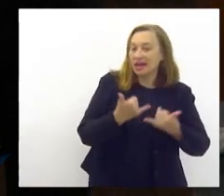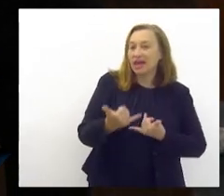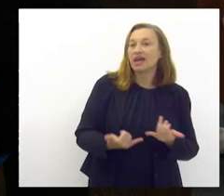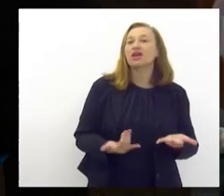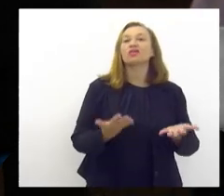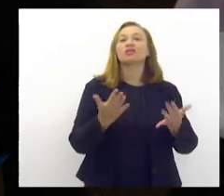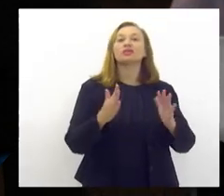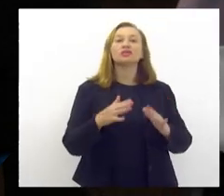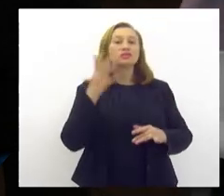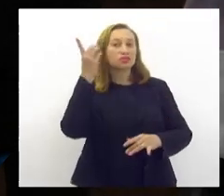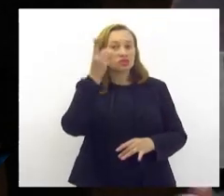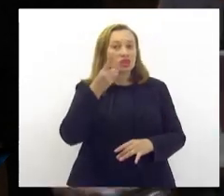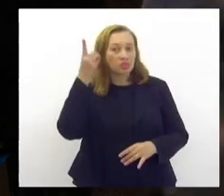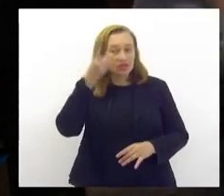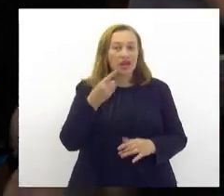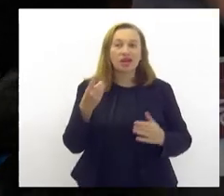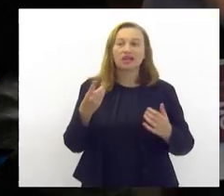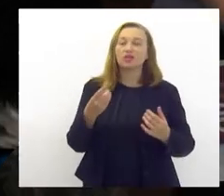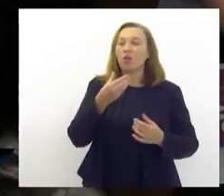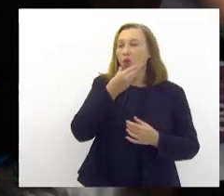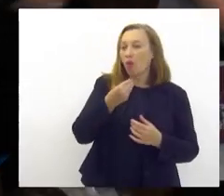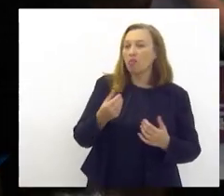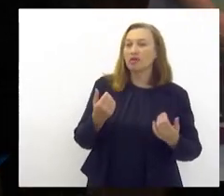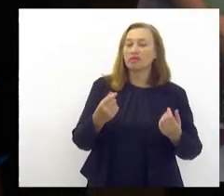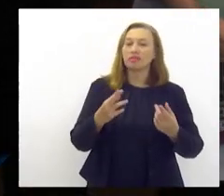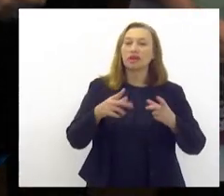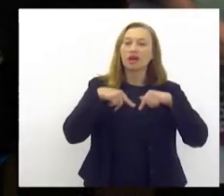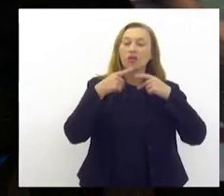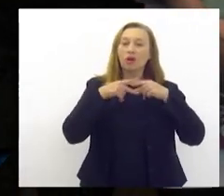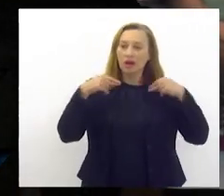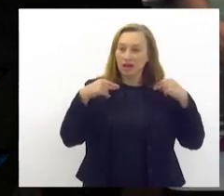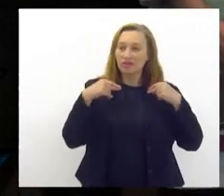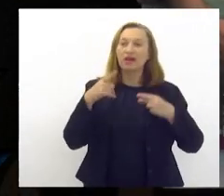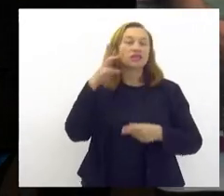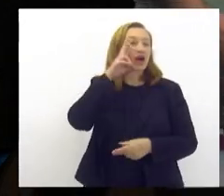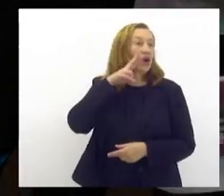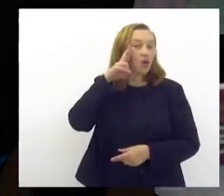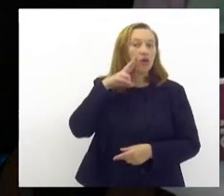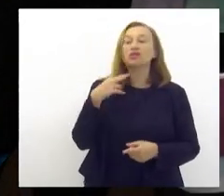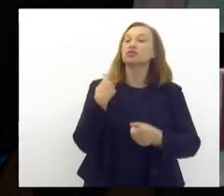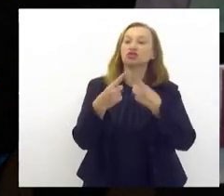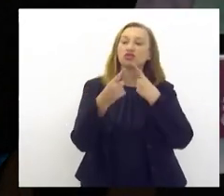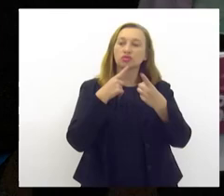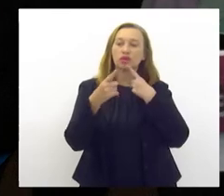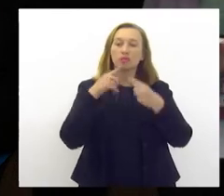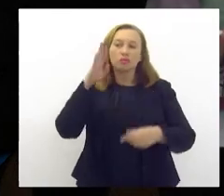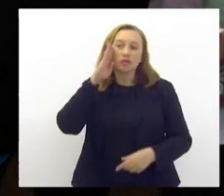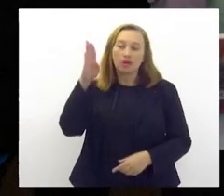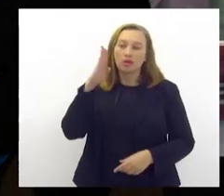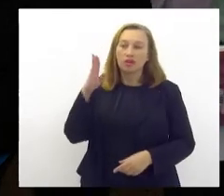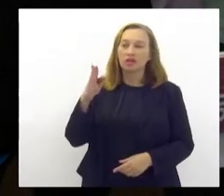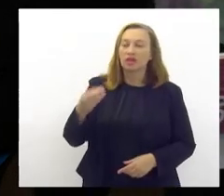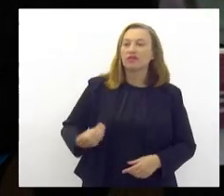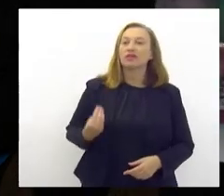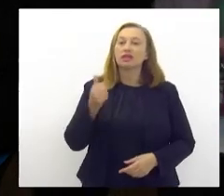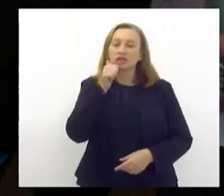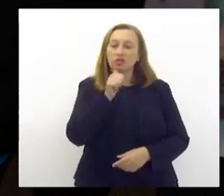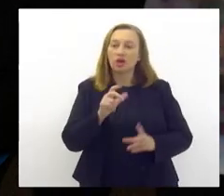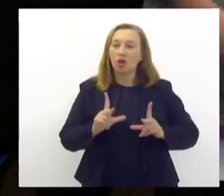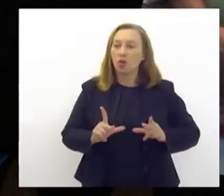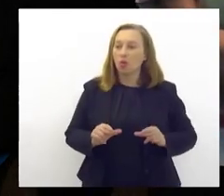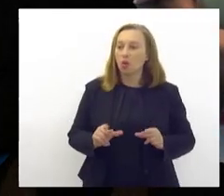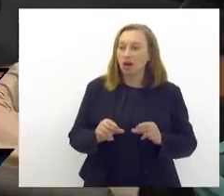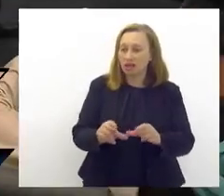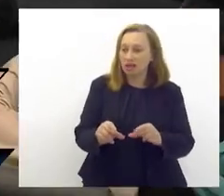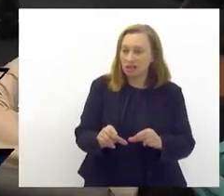vir com gravatas rosas, justamente entendendo um debate que é central hoje para a vida das mulheres. O câncer é uma